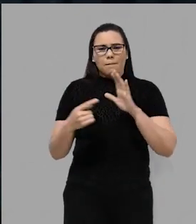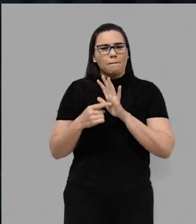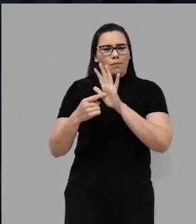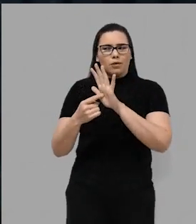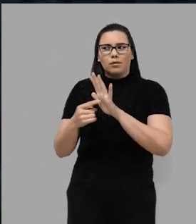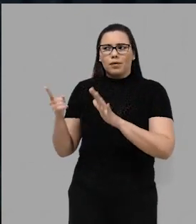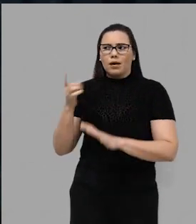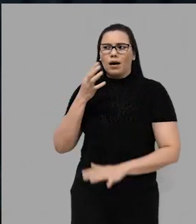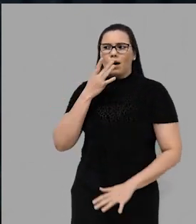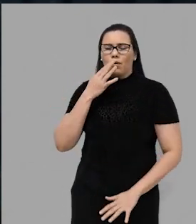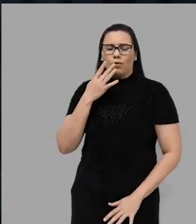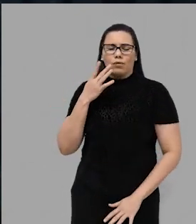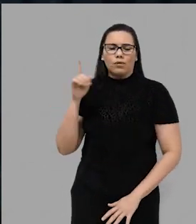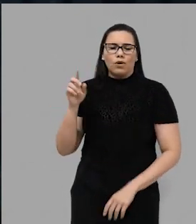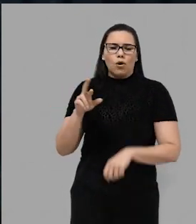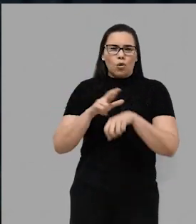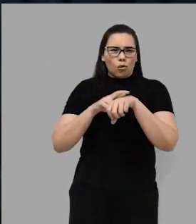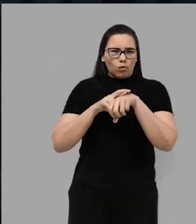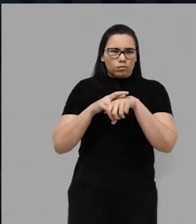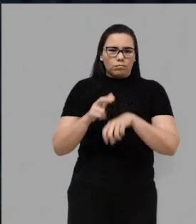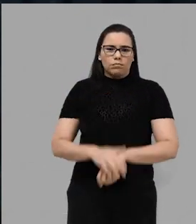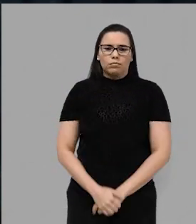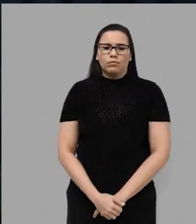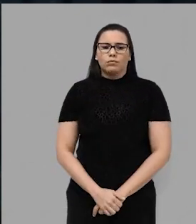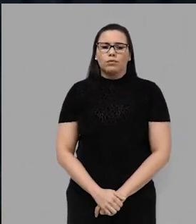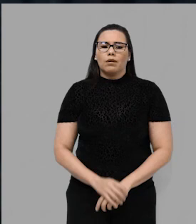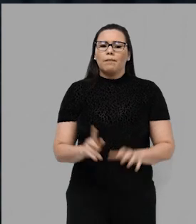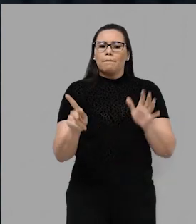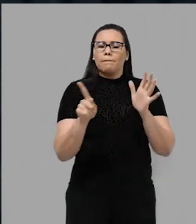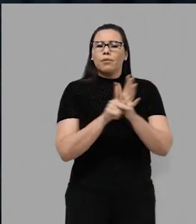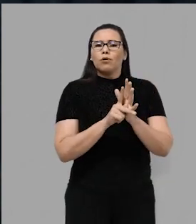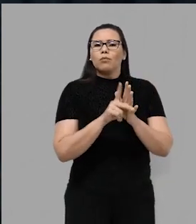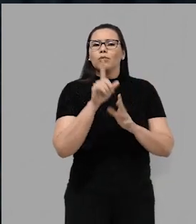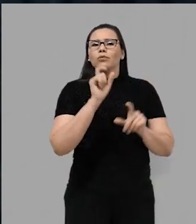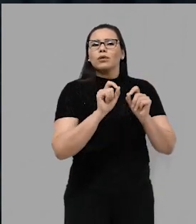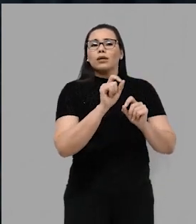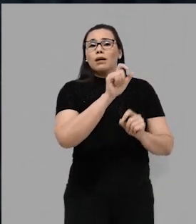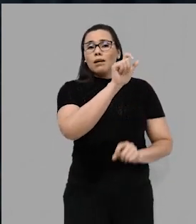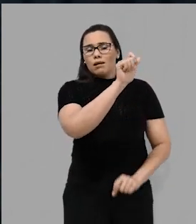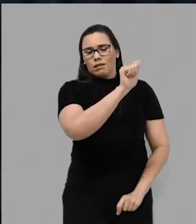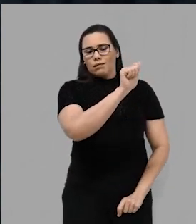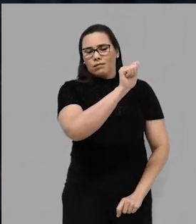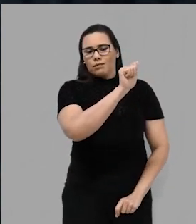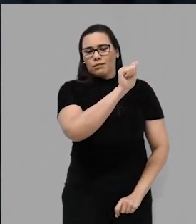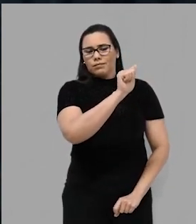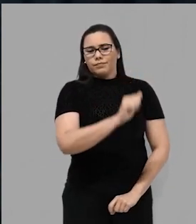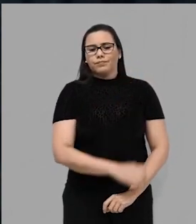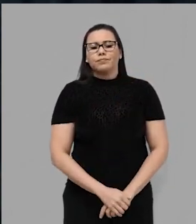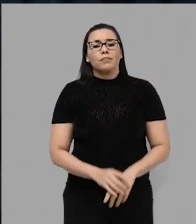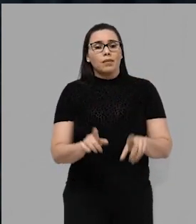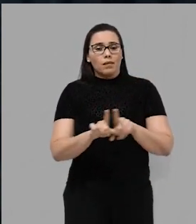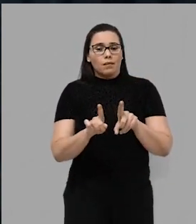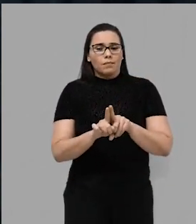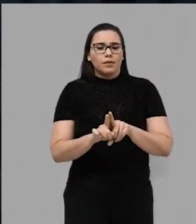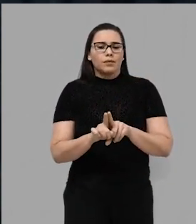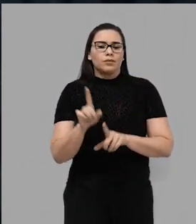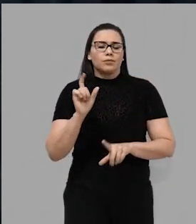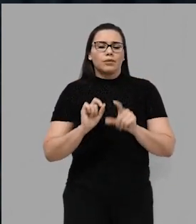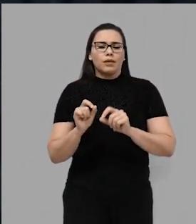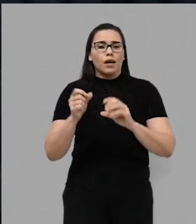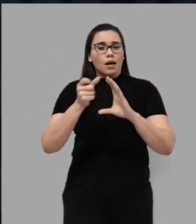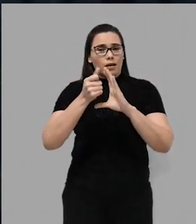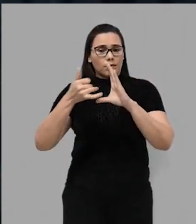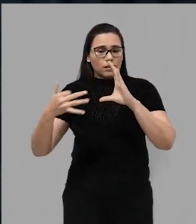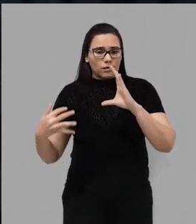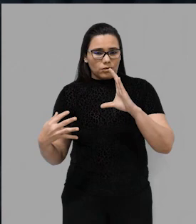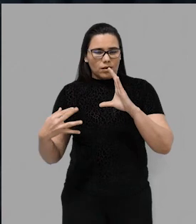aqui, ela só é pertencente exclusivamente a essa espécie A. Da mesma forma, essa característica